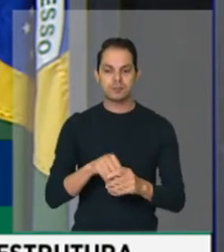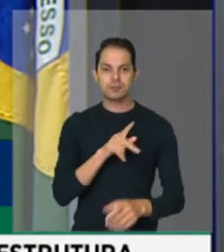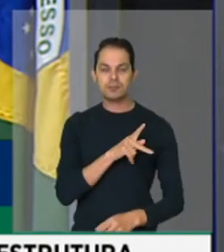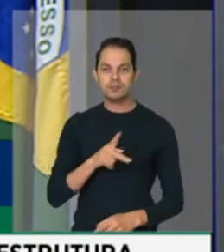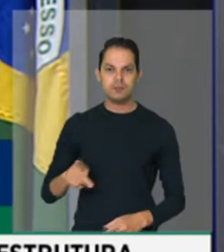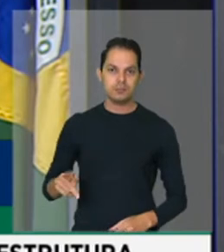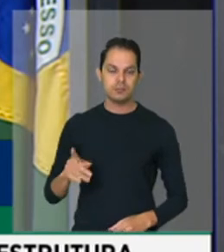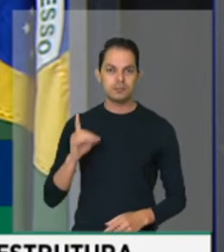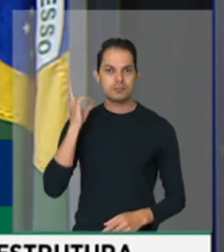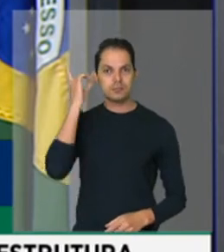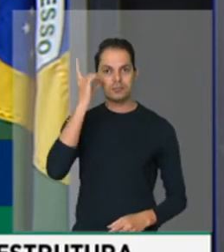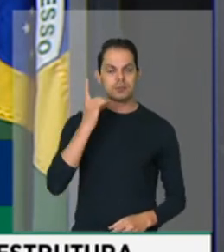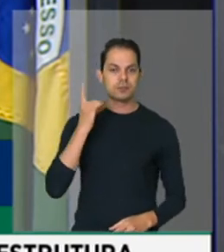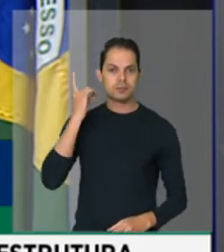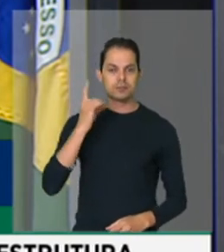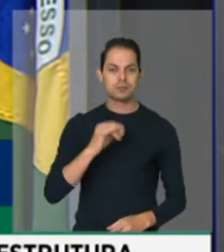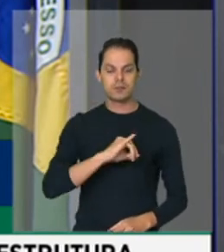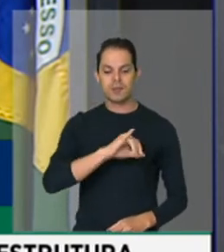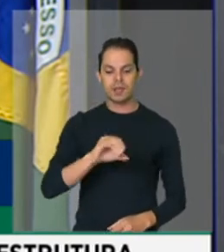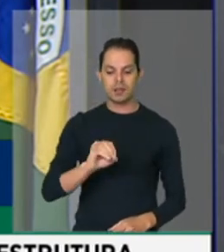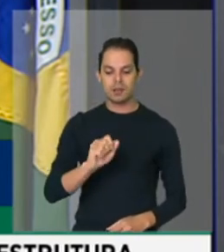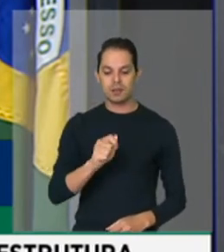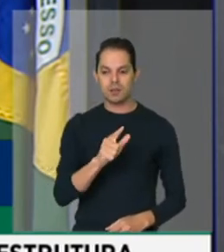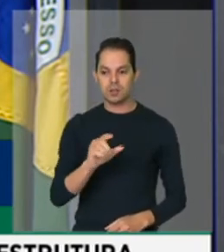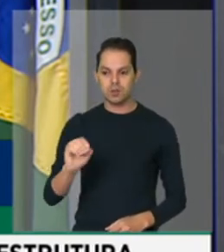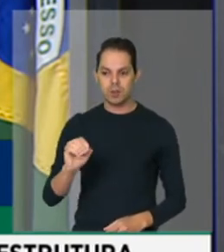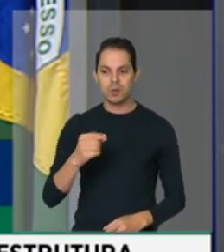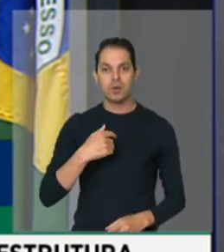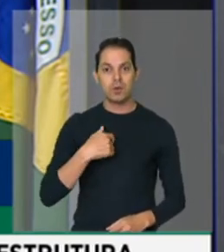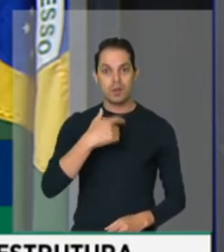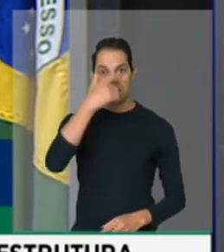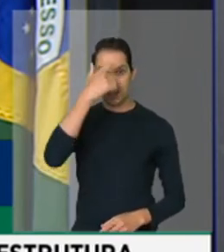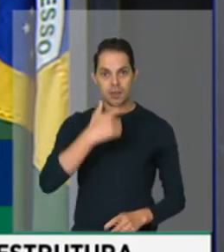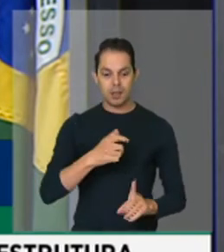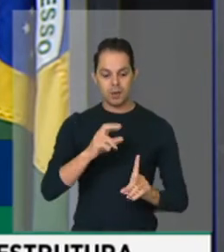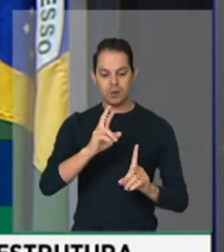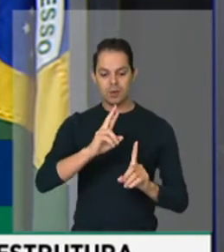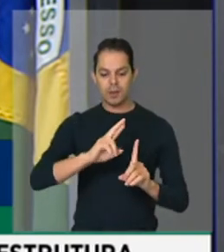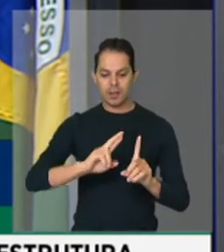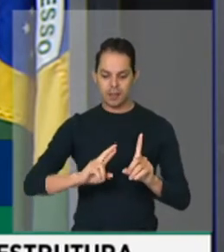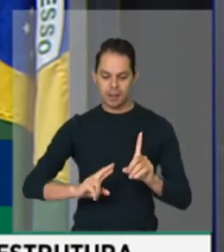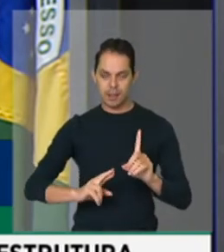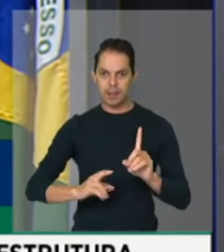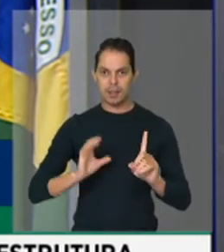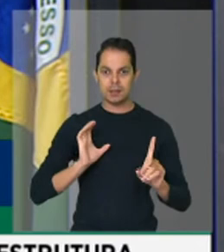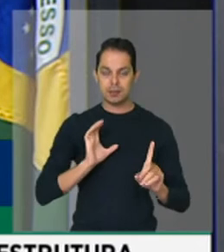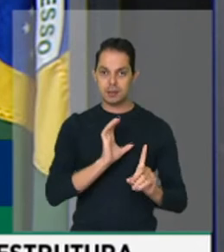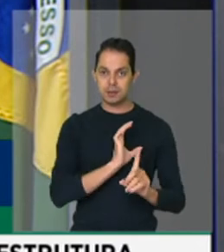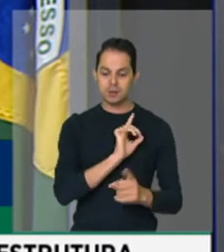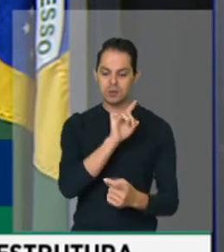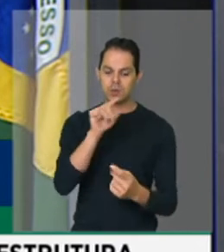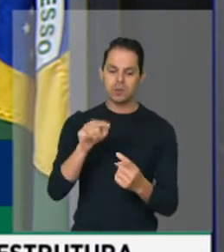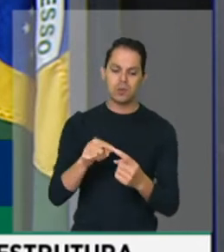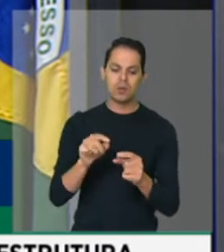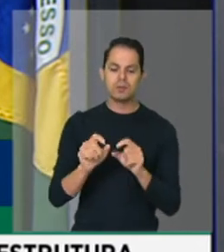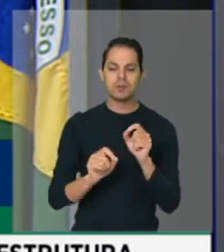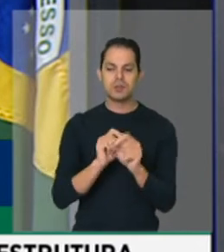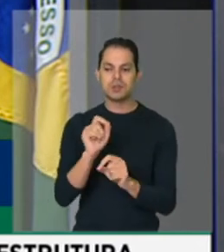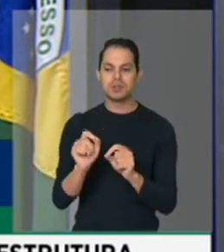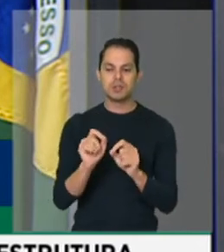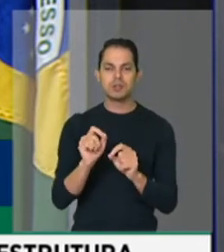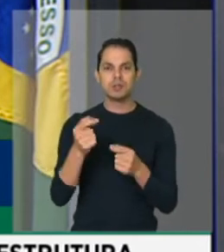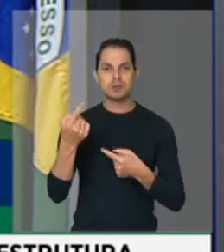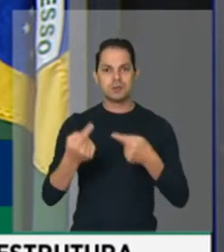nobre deputado João Maia. Eu fui relator dessa comissão, que tinha o objetivo de